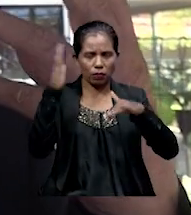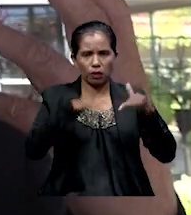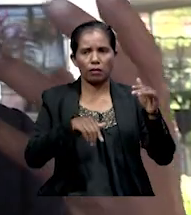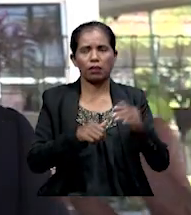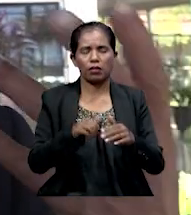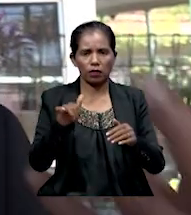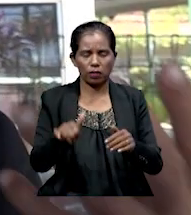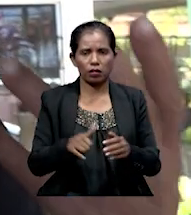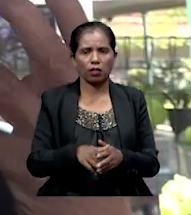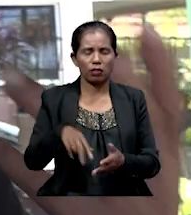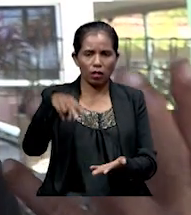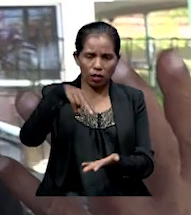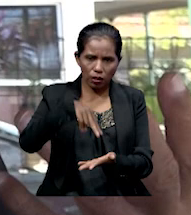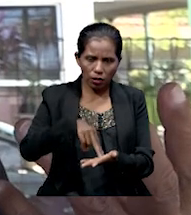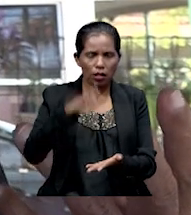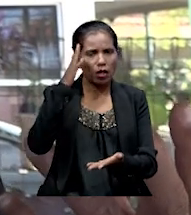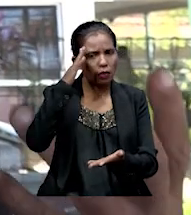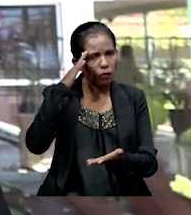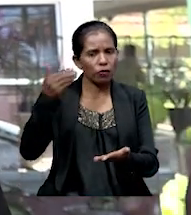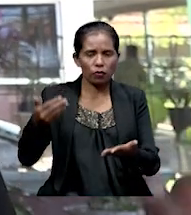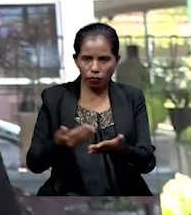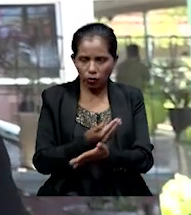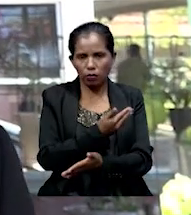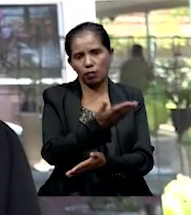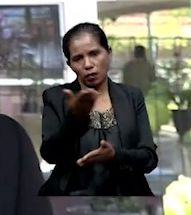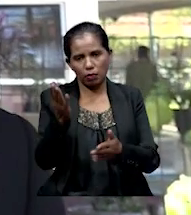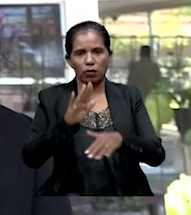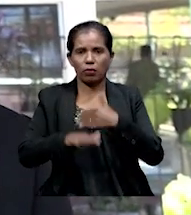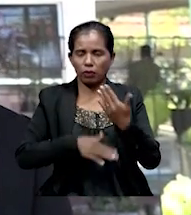falei? A não infom, bem-me.